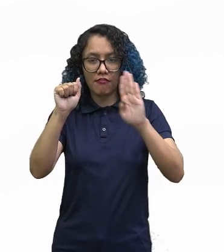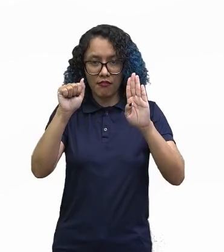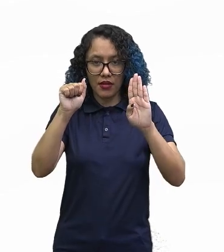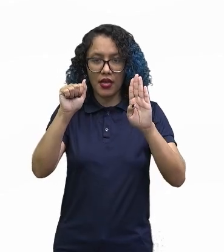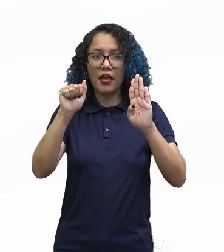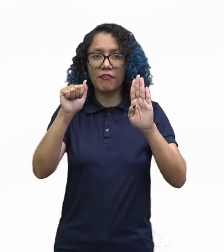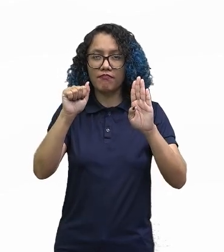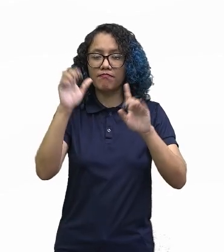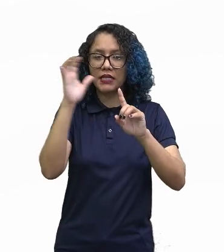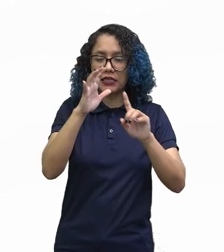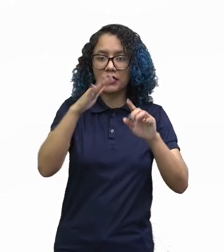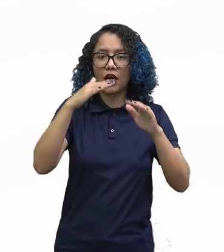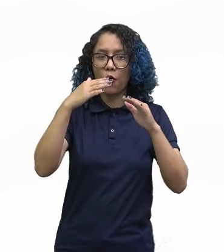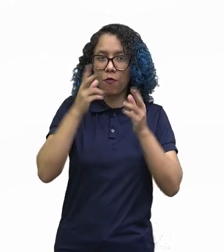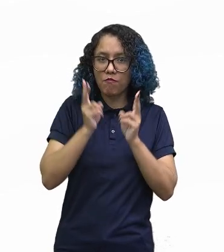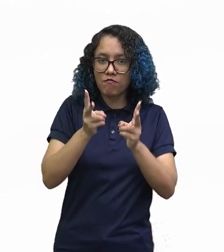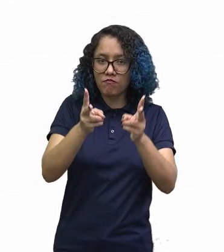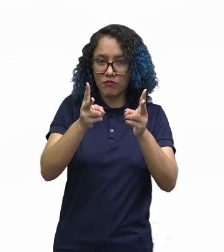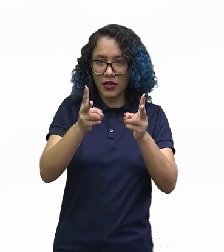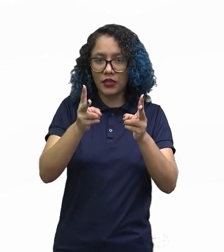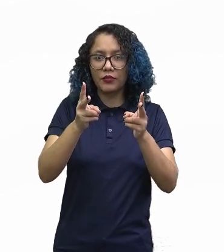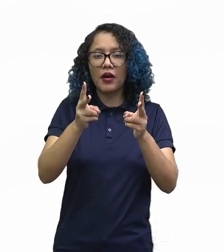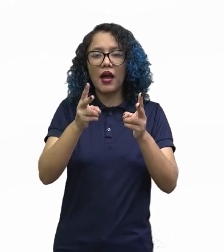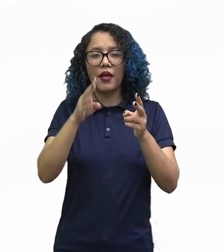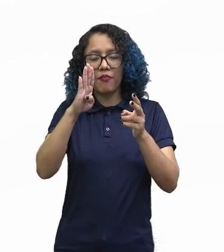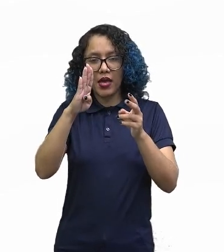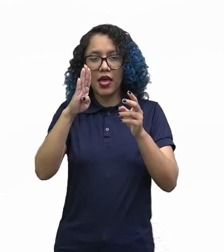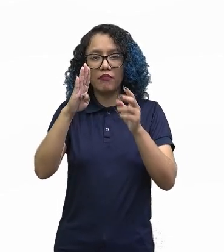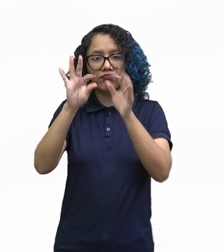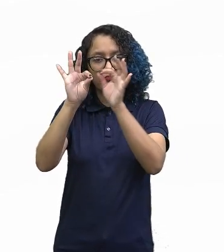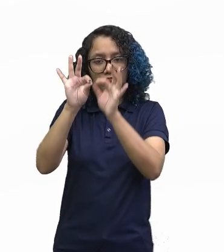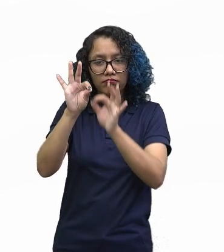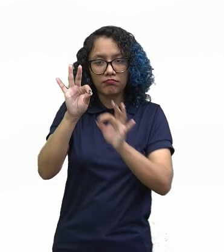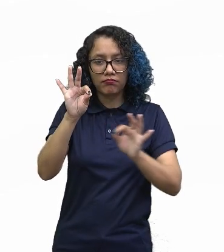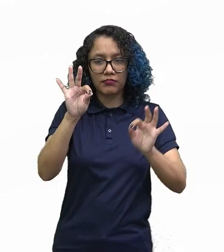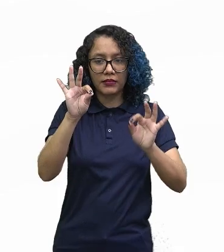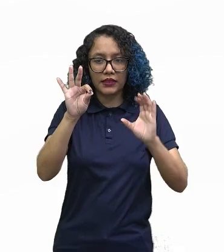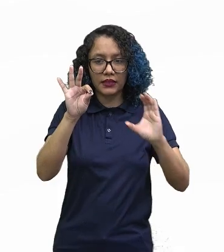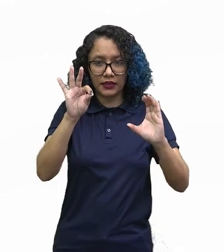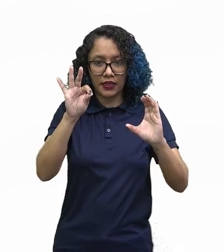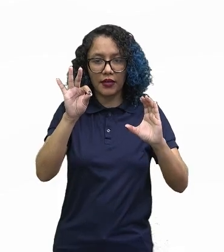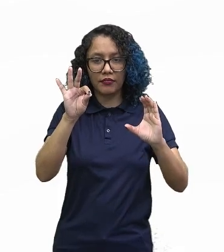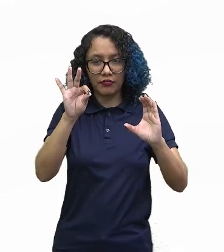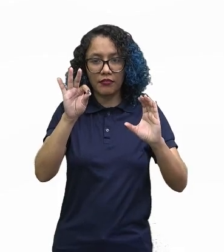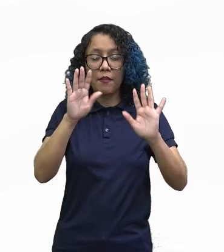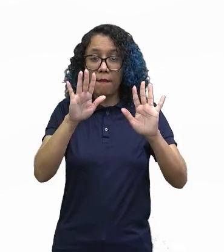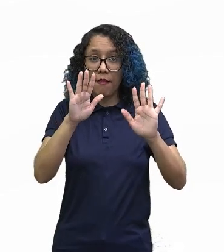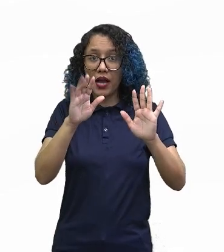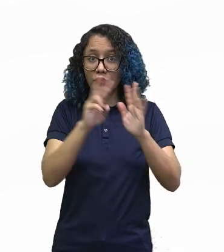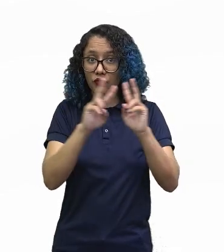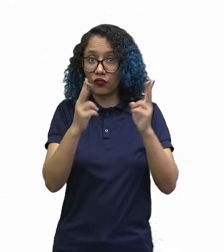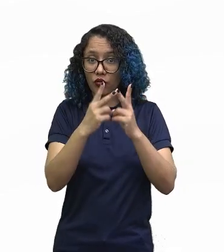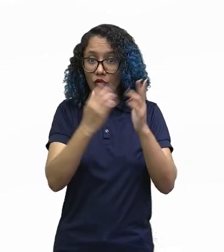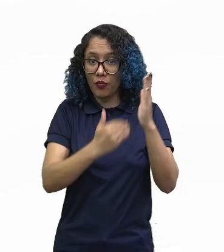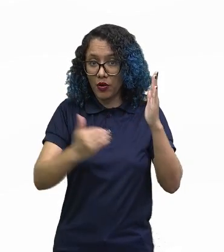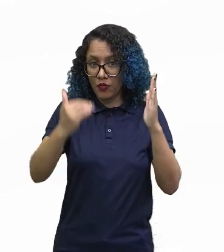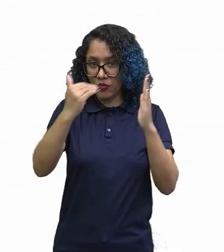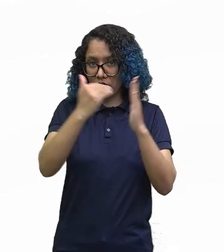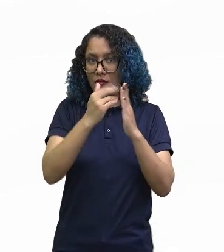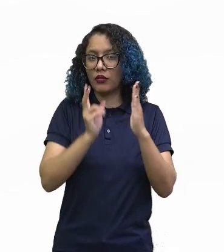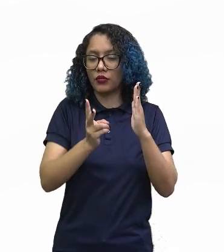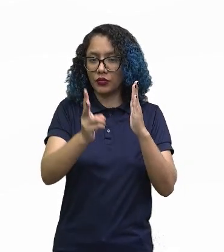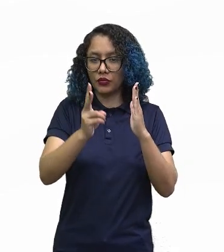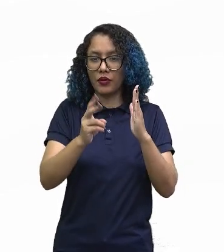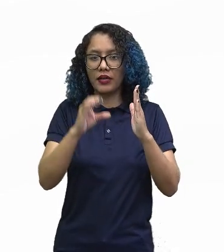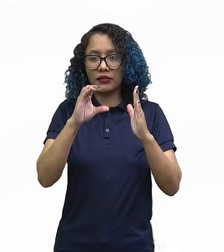pressão constante, de B para C, diminuindo a pressão, mas aumentando o volume, ainda, né? De